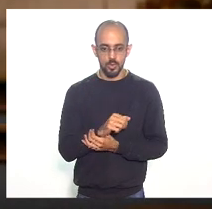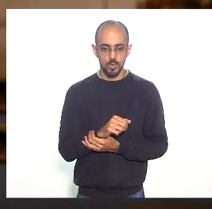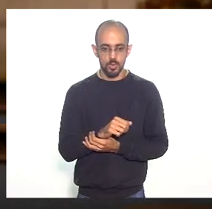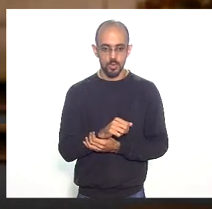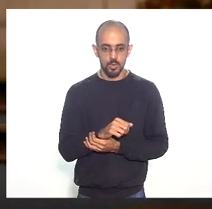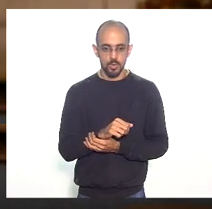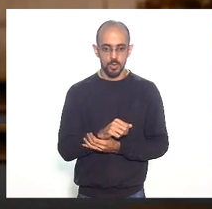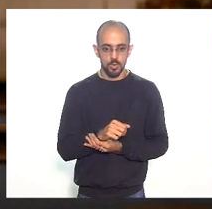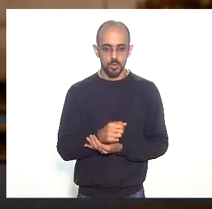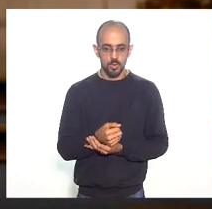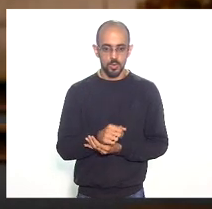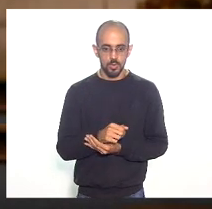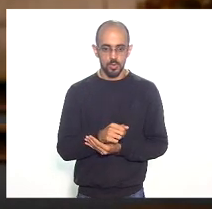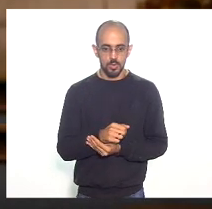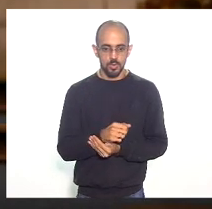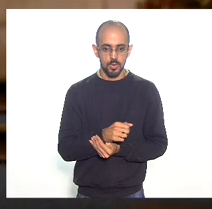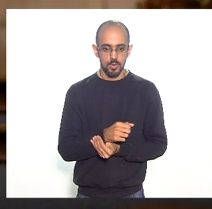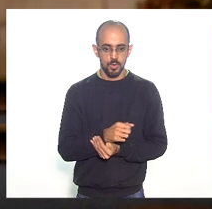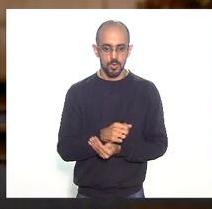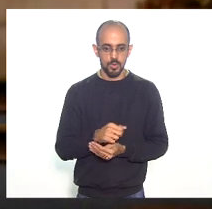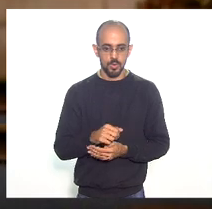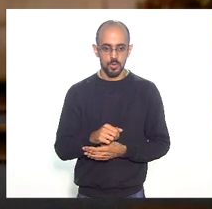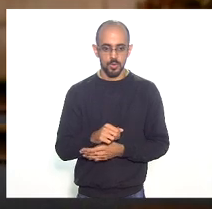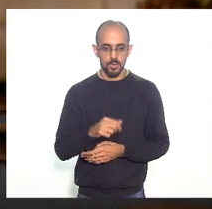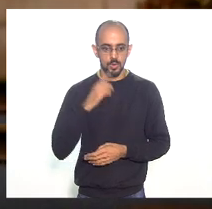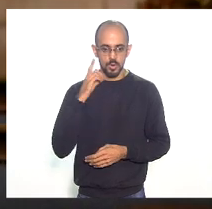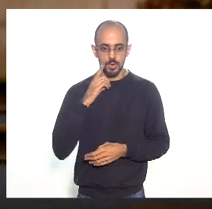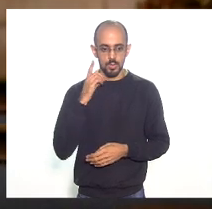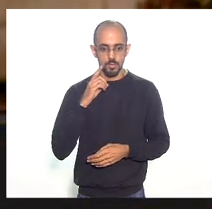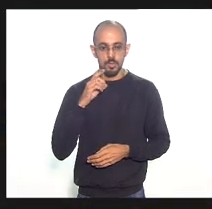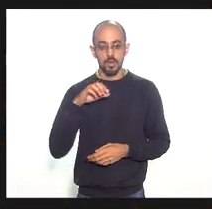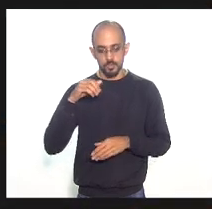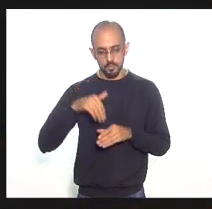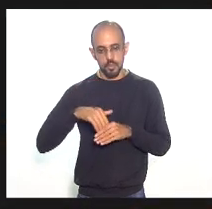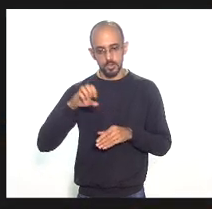Daniel Librelon. Voto sempre, presidente.